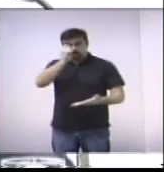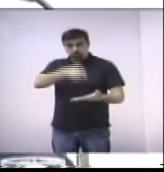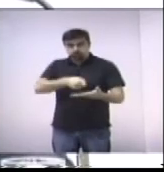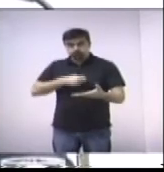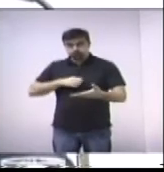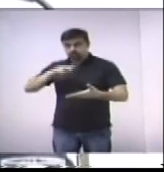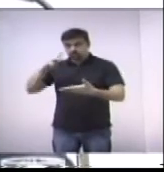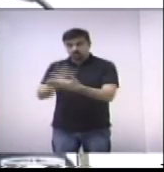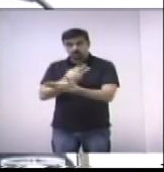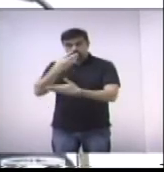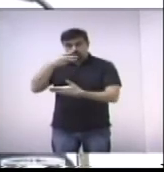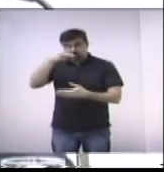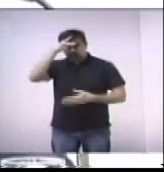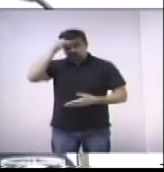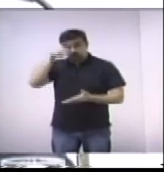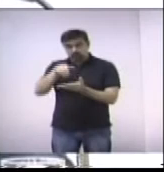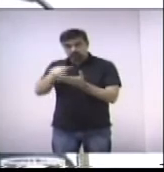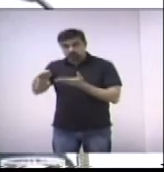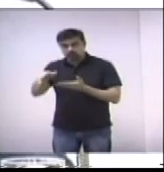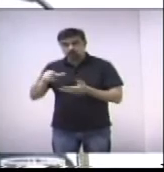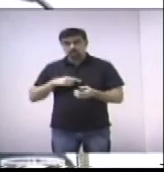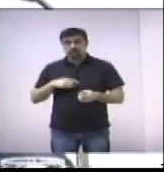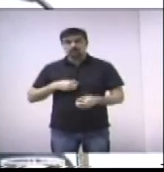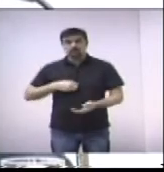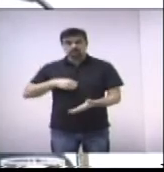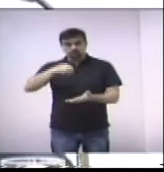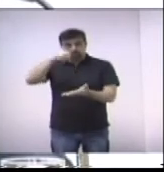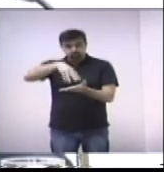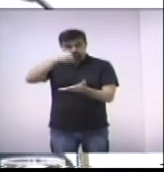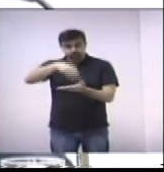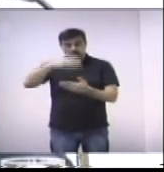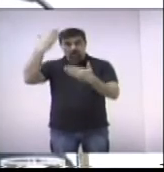retrotranscrita. 20. Requer sejam as provas aqui